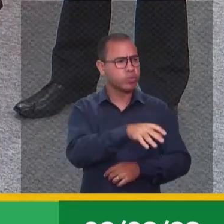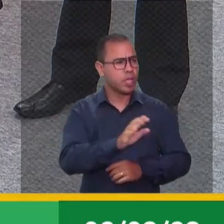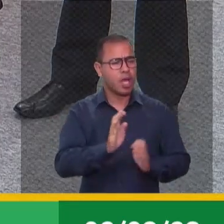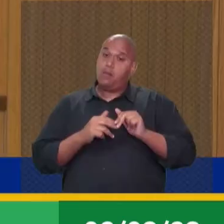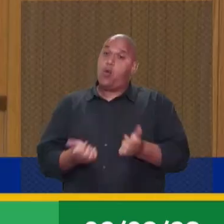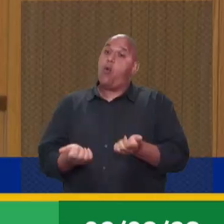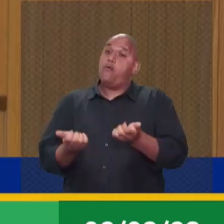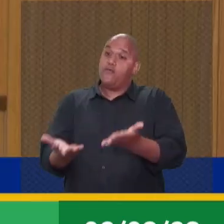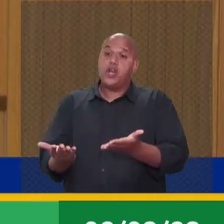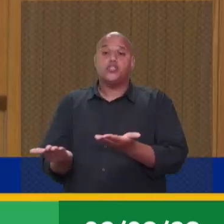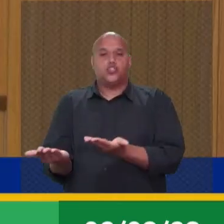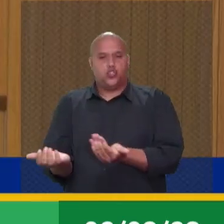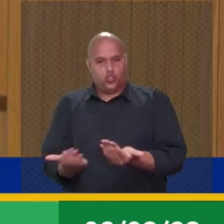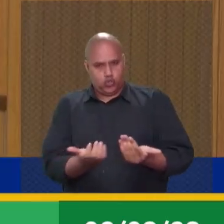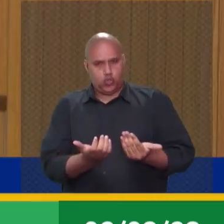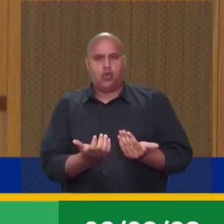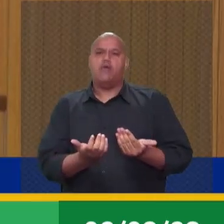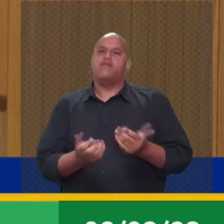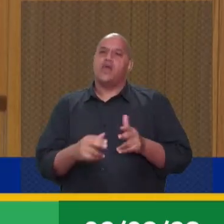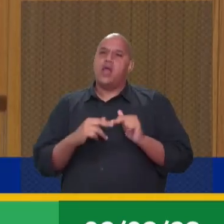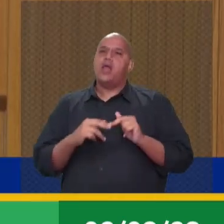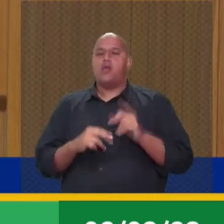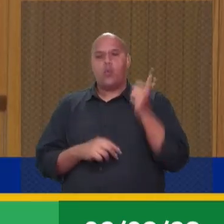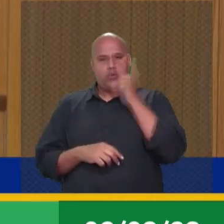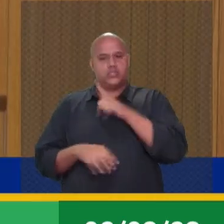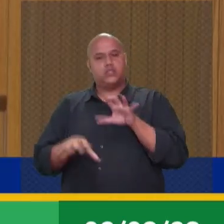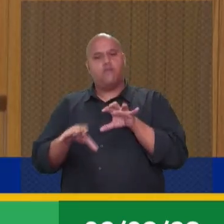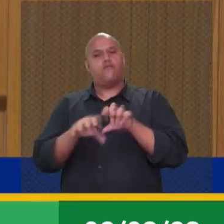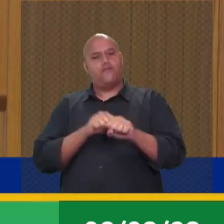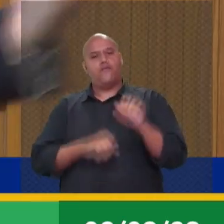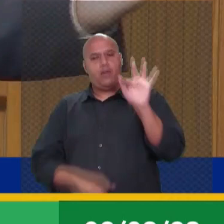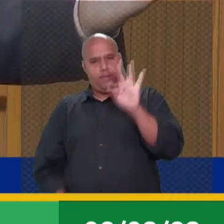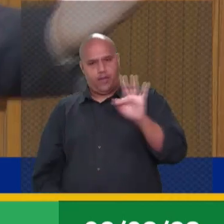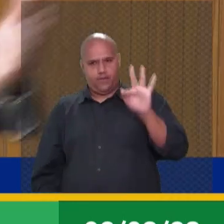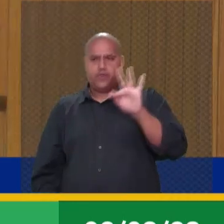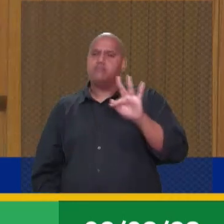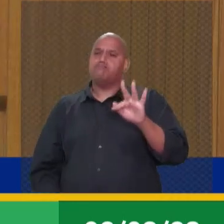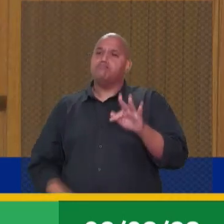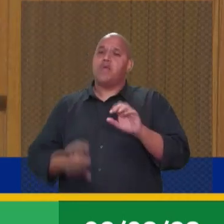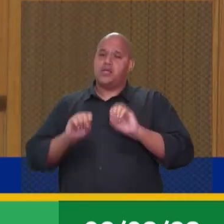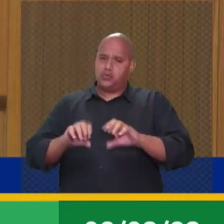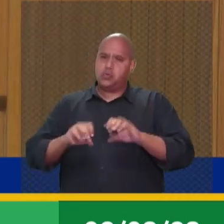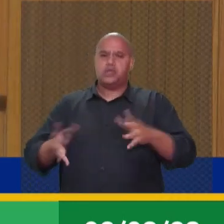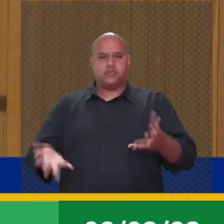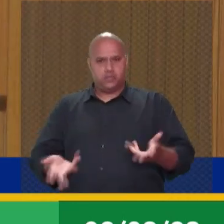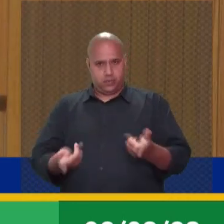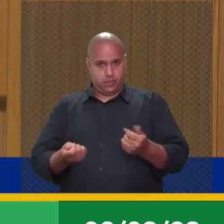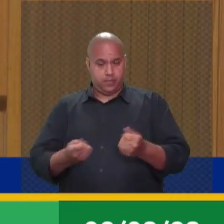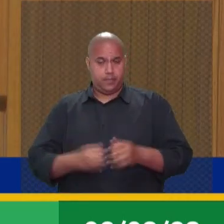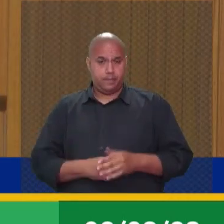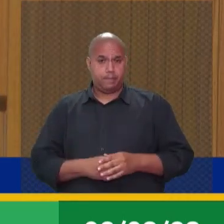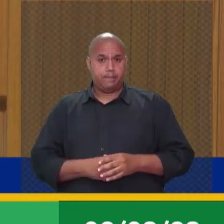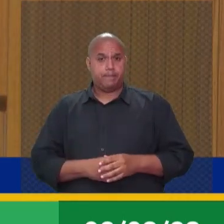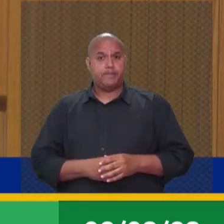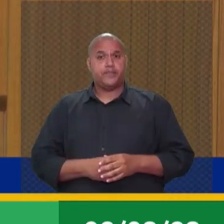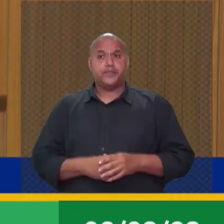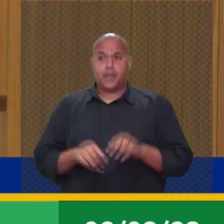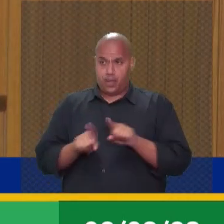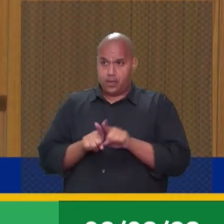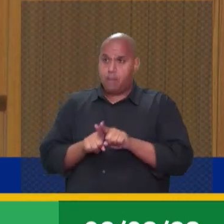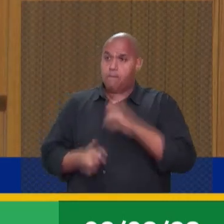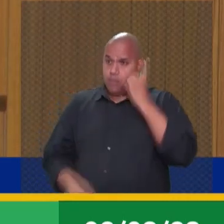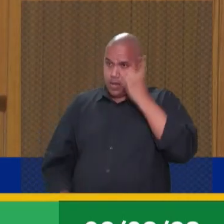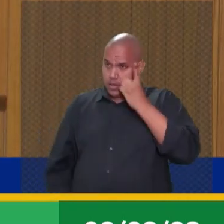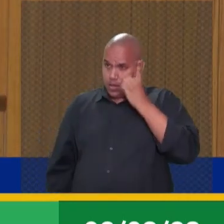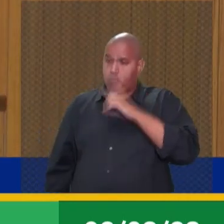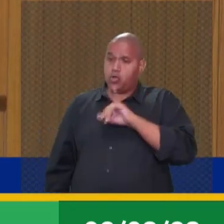síndrome de Down para ele o momento é de valorização dos profissionais que trabalham em prol do atendimento com